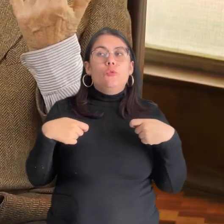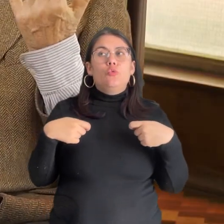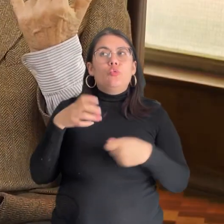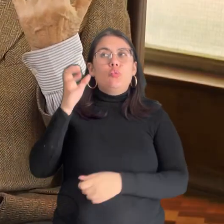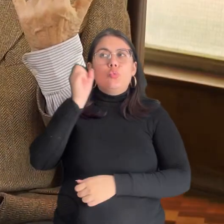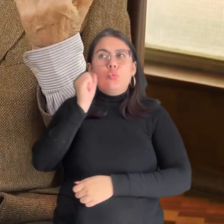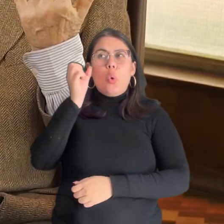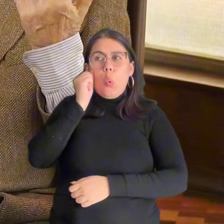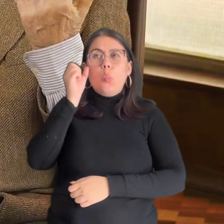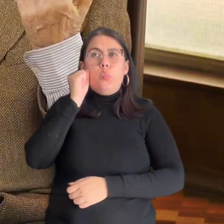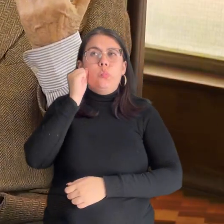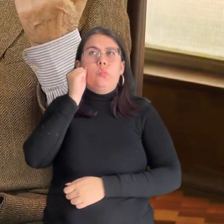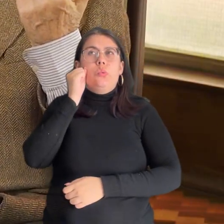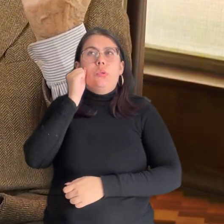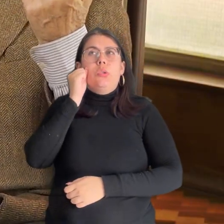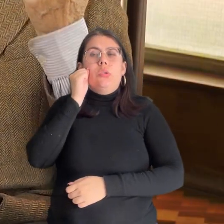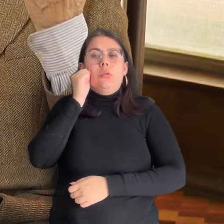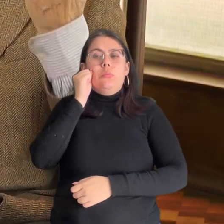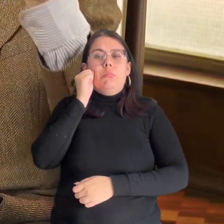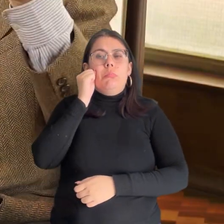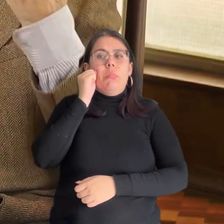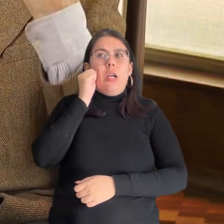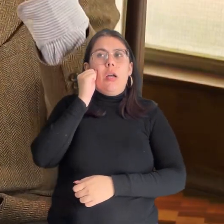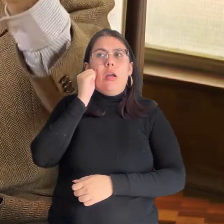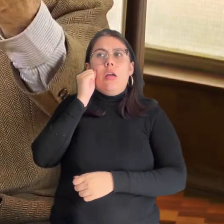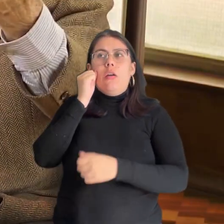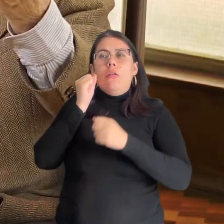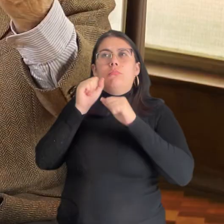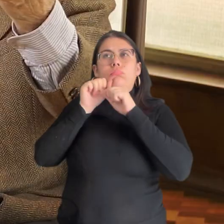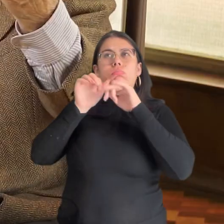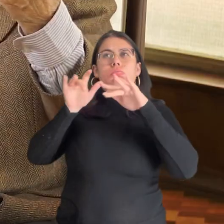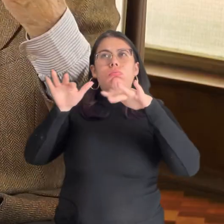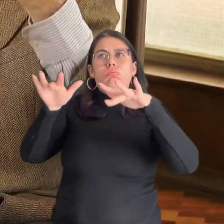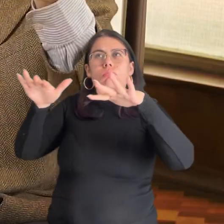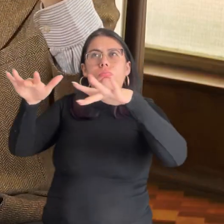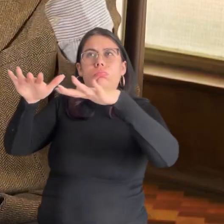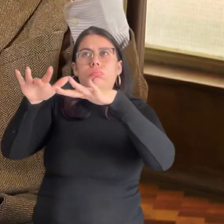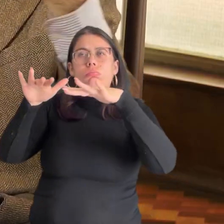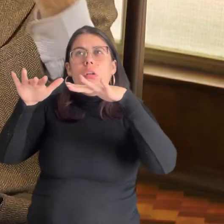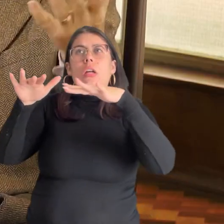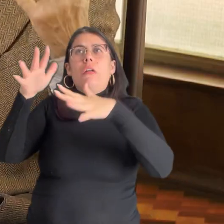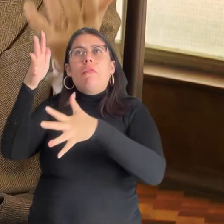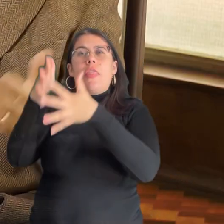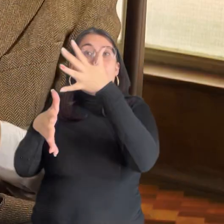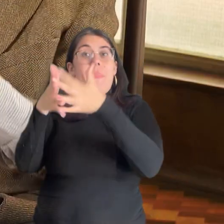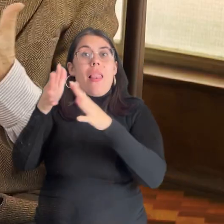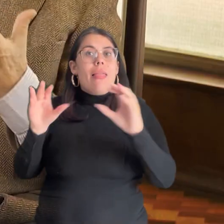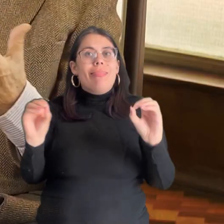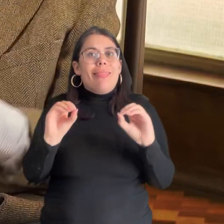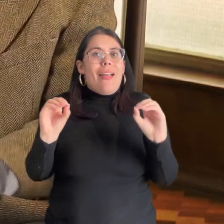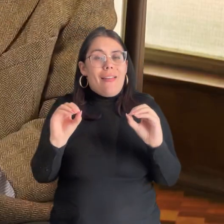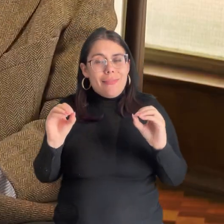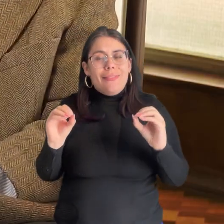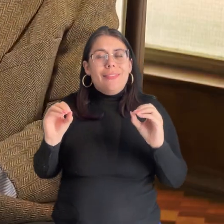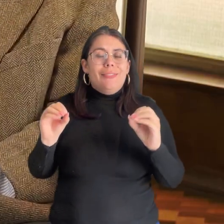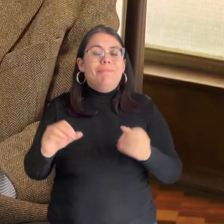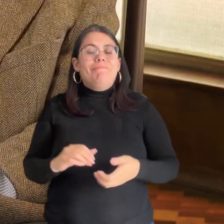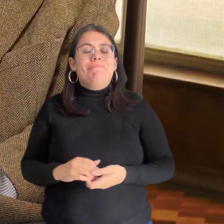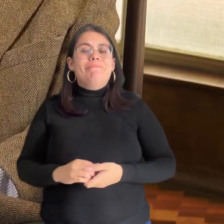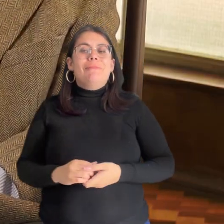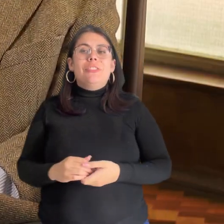de absorção do som. O som não voltar, em outras palavras, e confundir o som original,